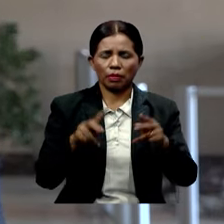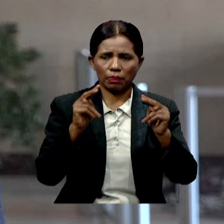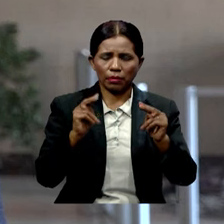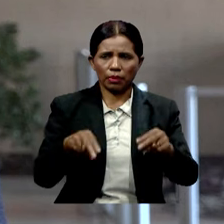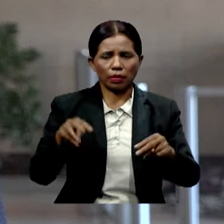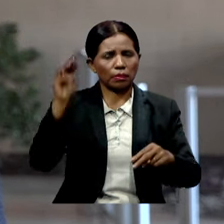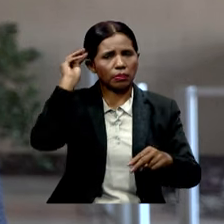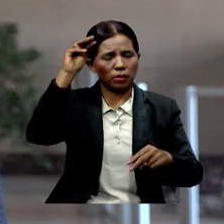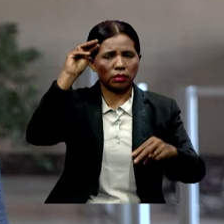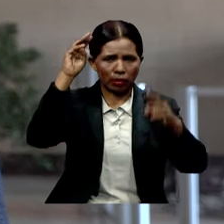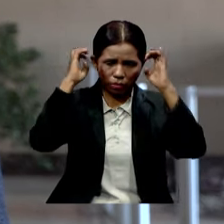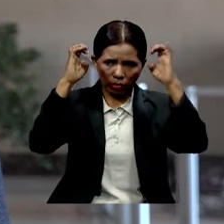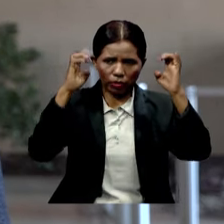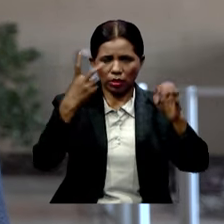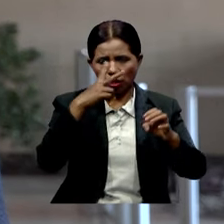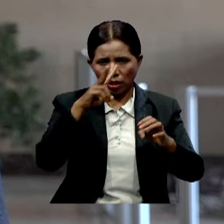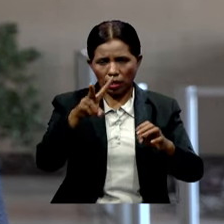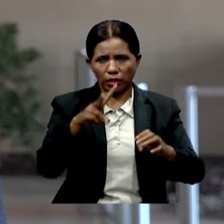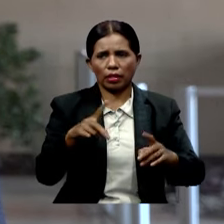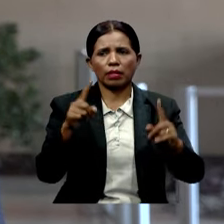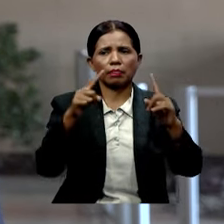Ministro da Educação mostrar